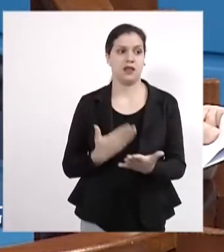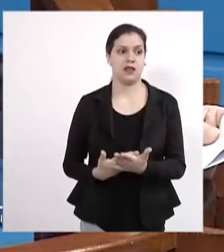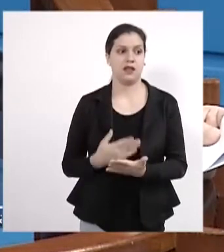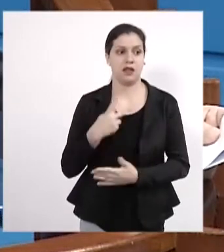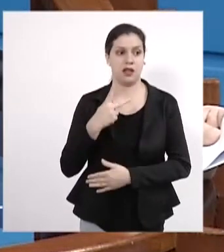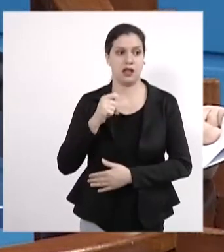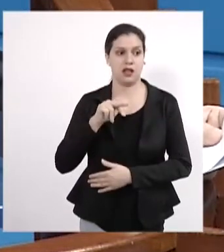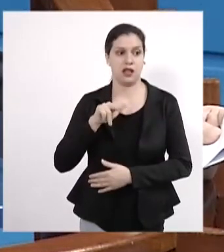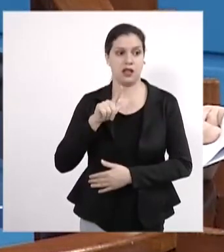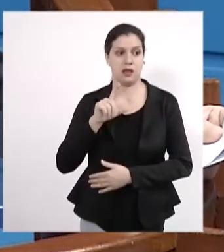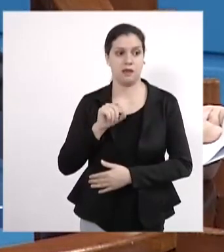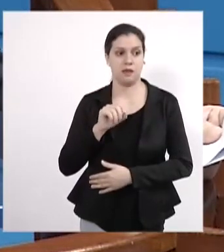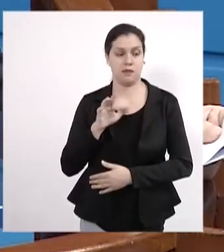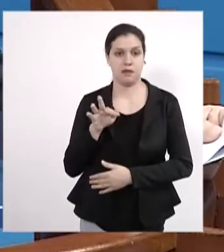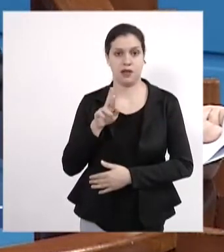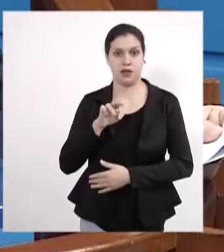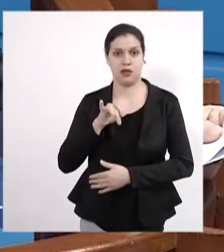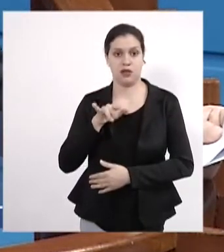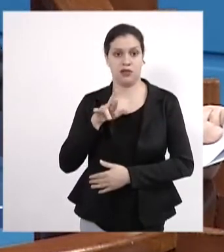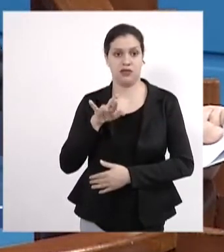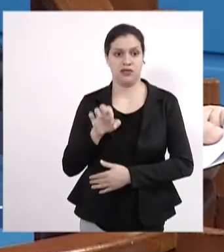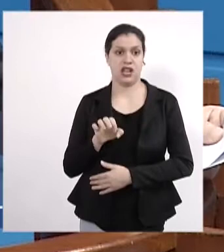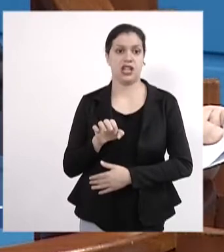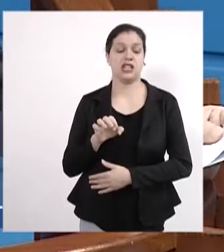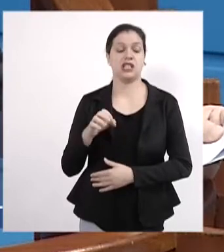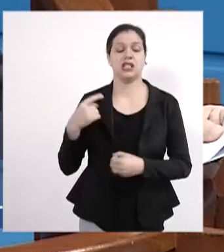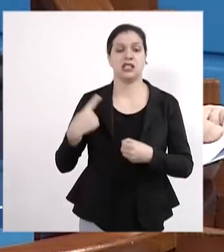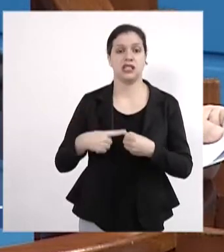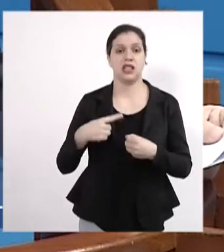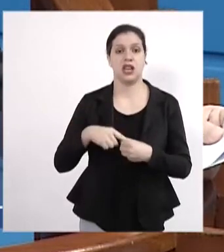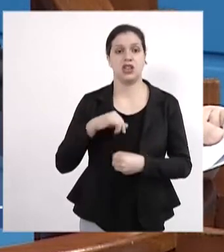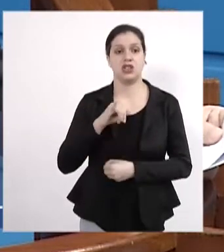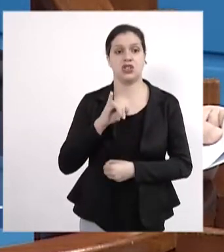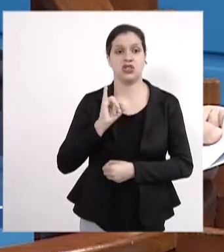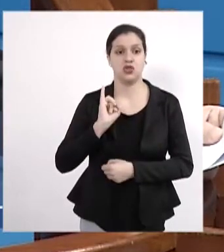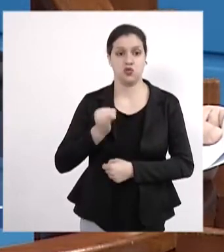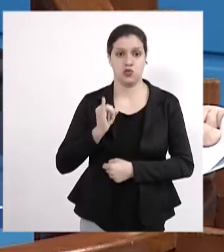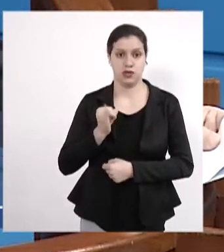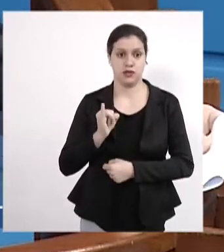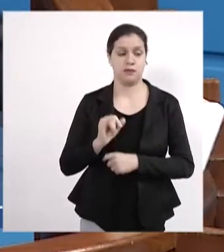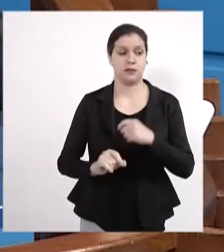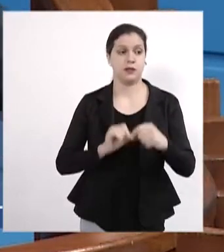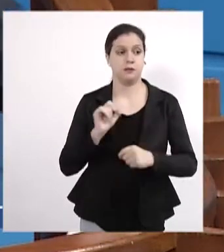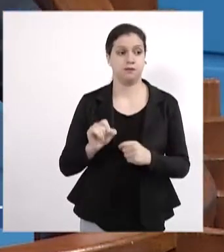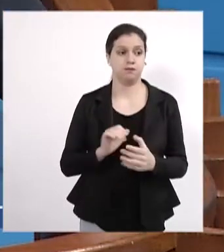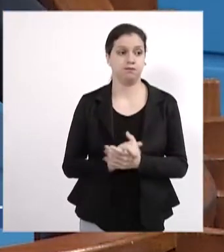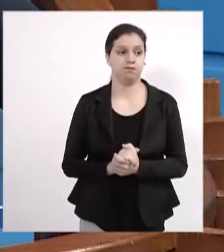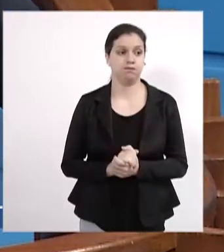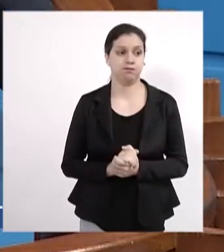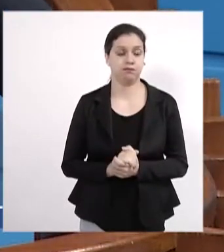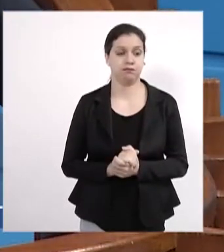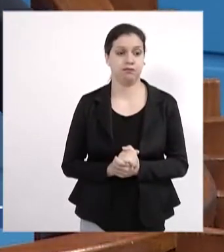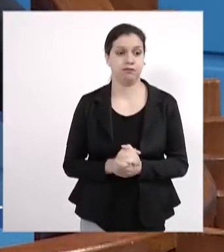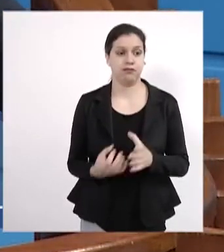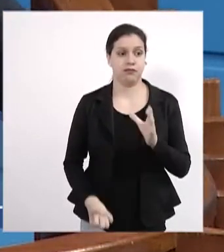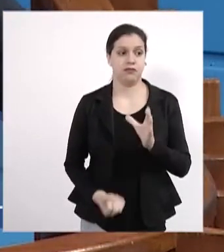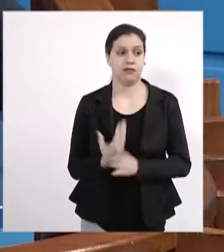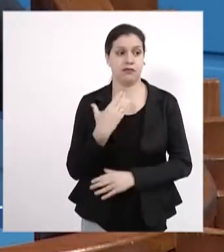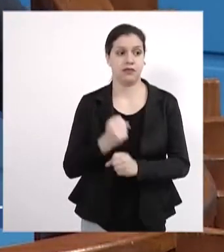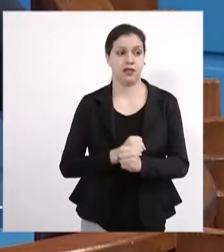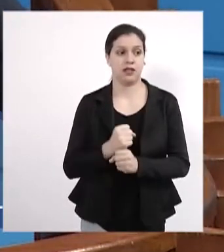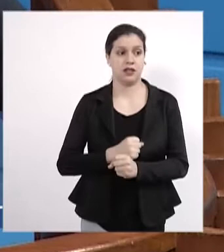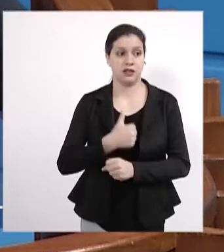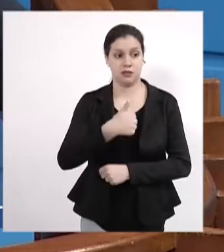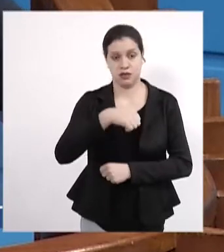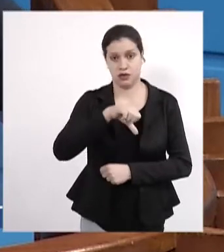Freire de Iguatemi, uma escola que foi inaugurada em 1999, quando eu